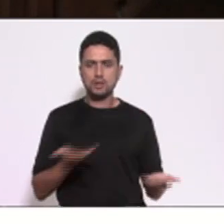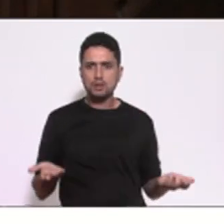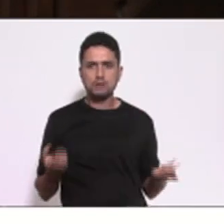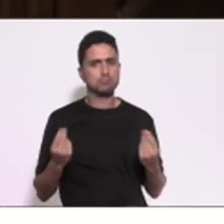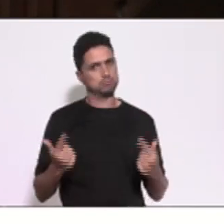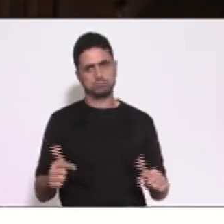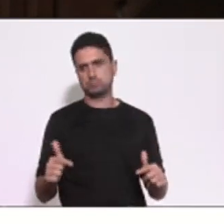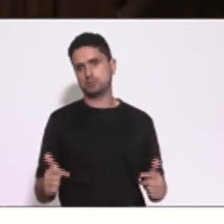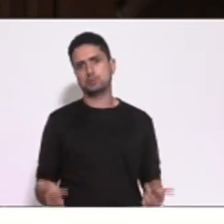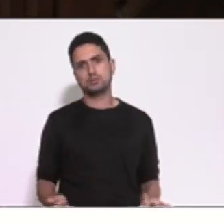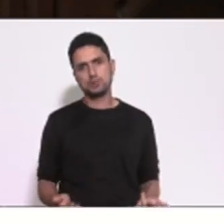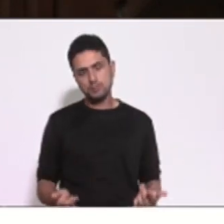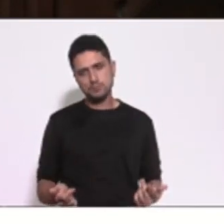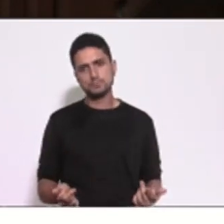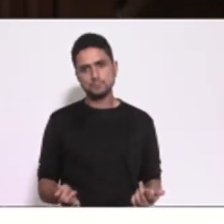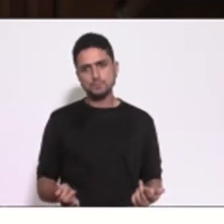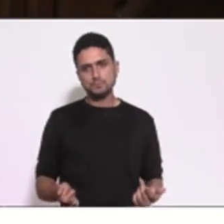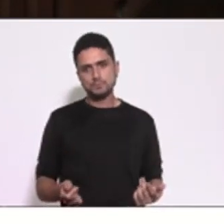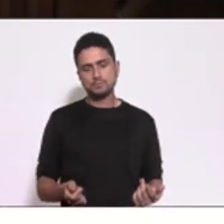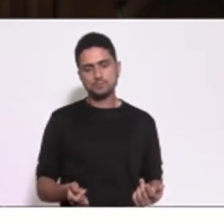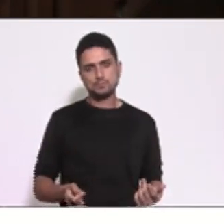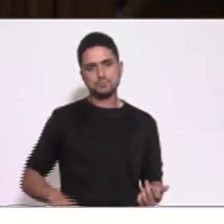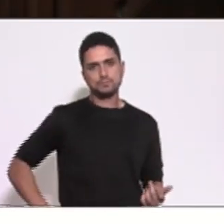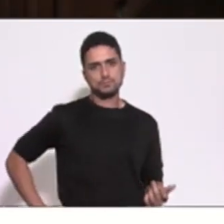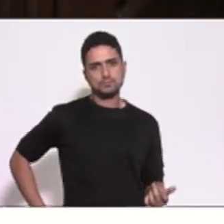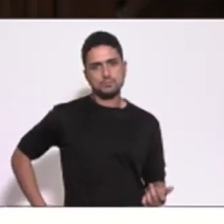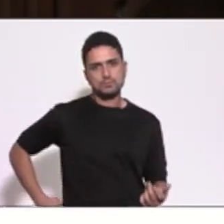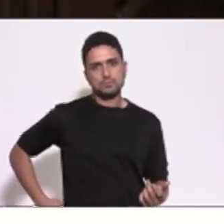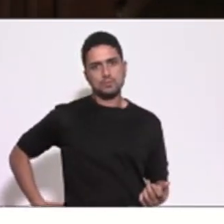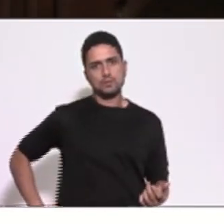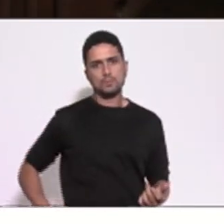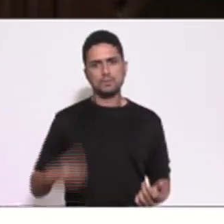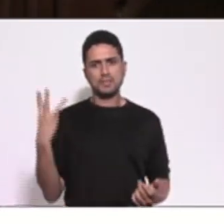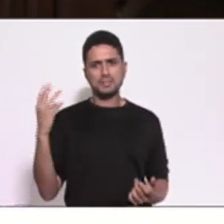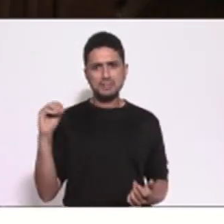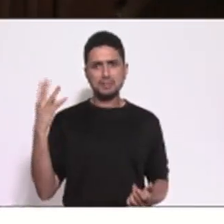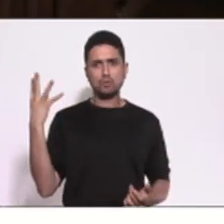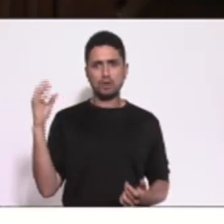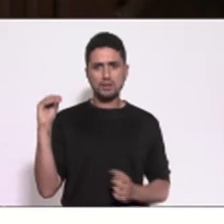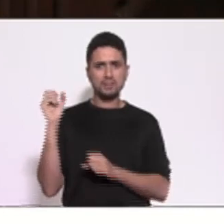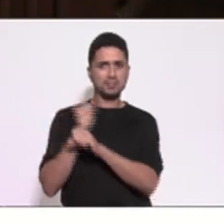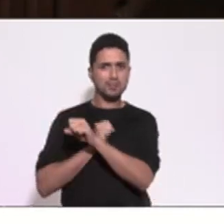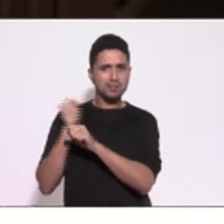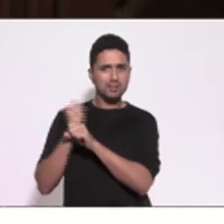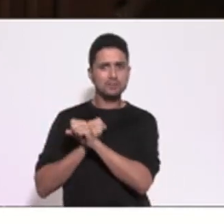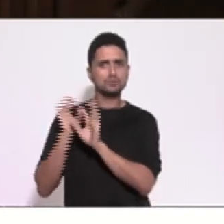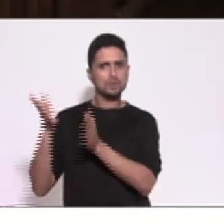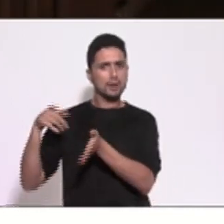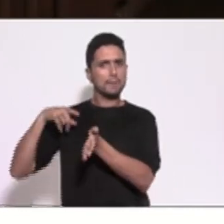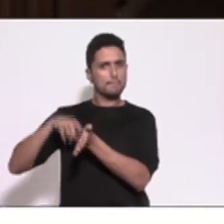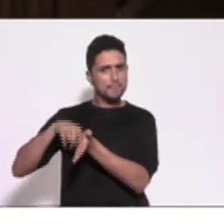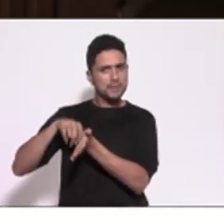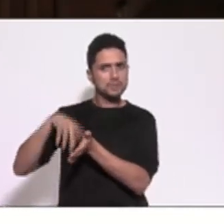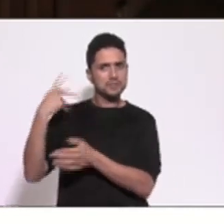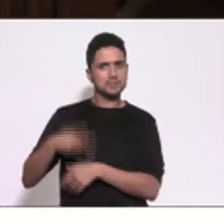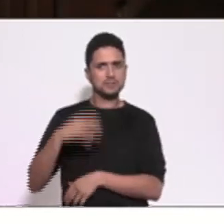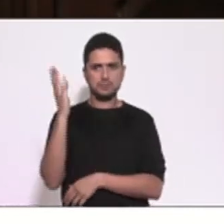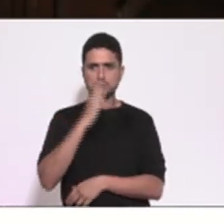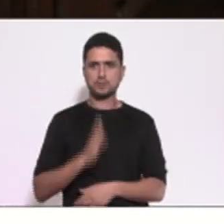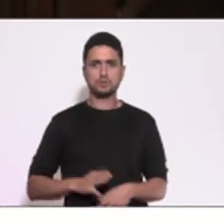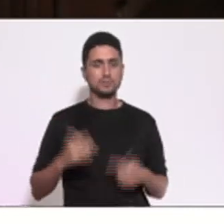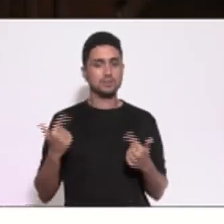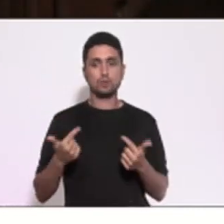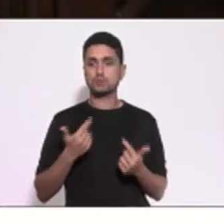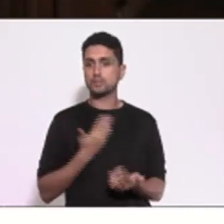da educação. Entretanto, 30, 40 anos, 50 anos consolidados de pesquisa em educação no Brasil, não há estudo